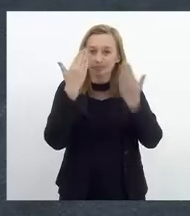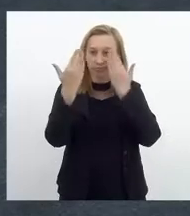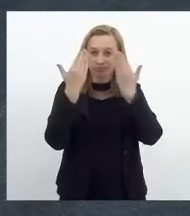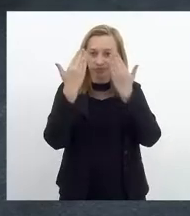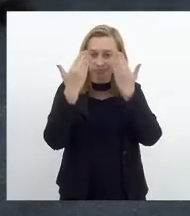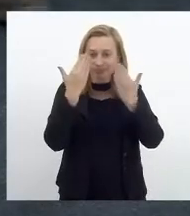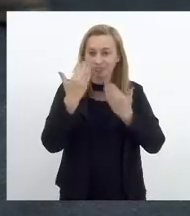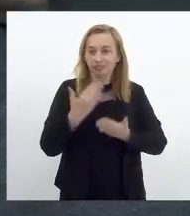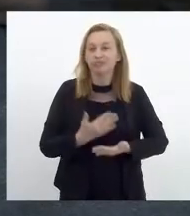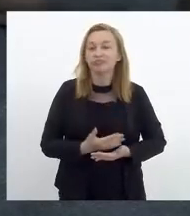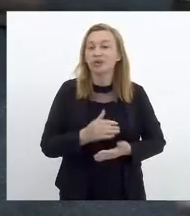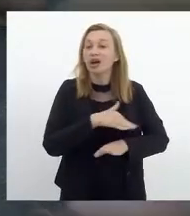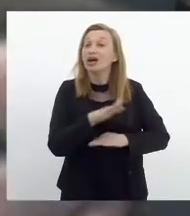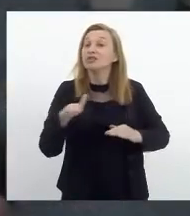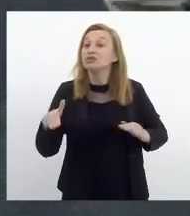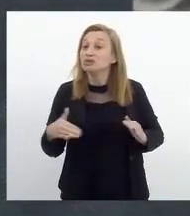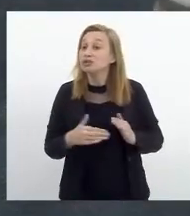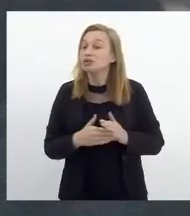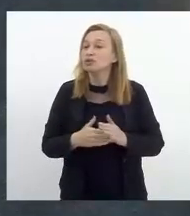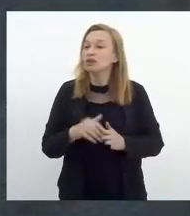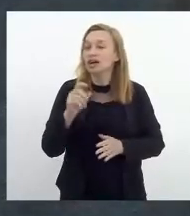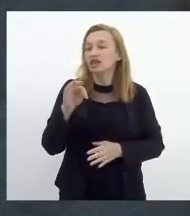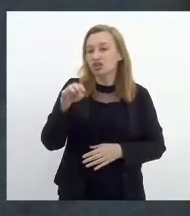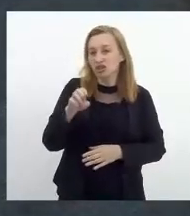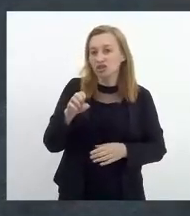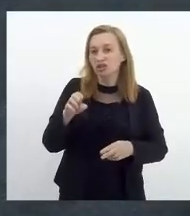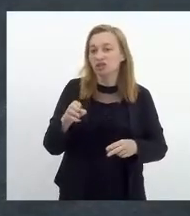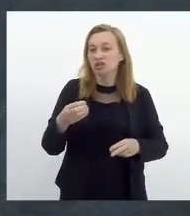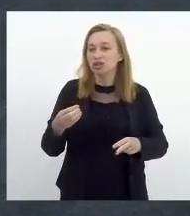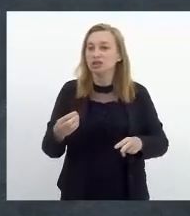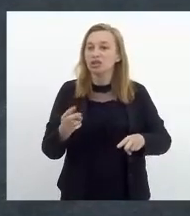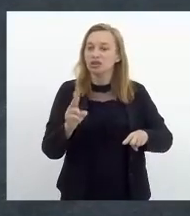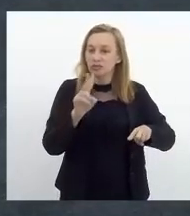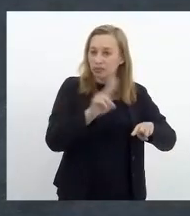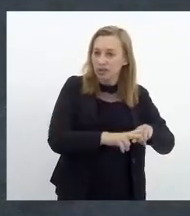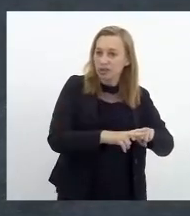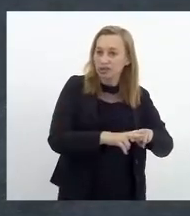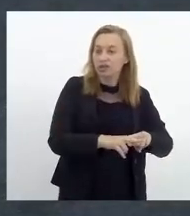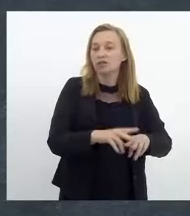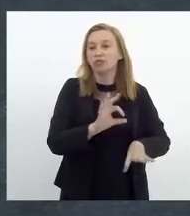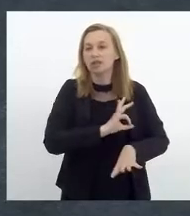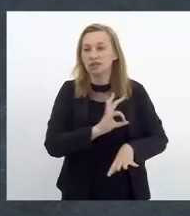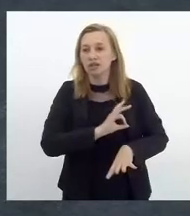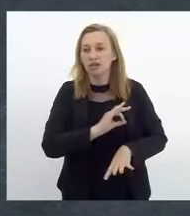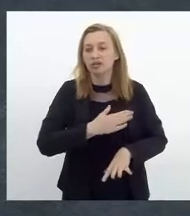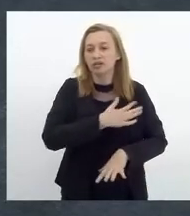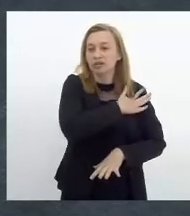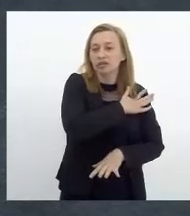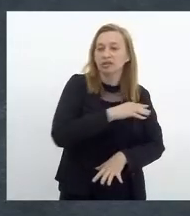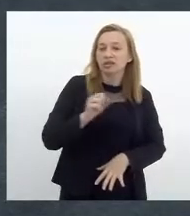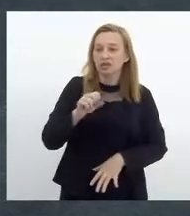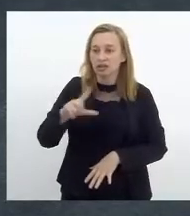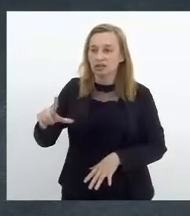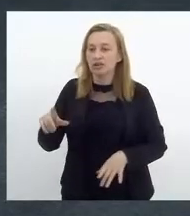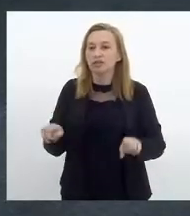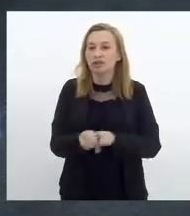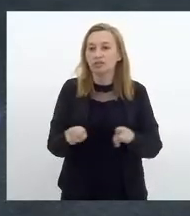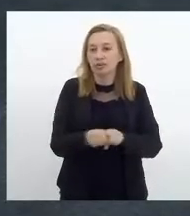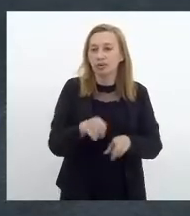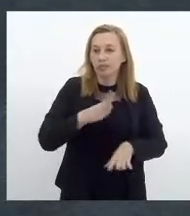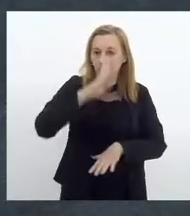psicológico a todos os agentes penitenciários, policiais militares, civis e